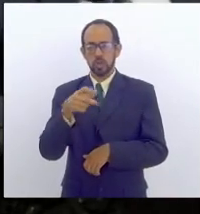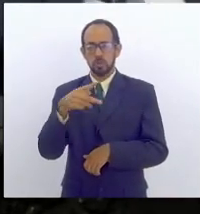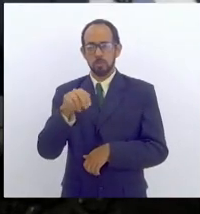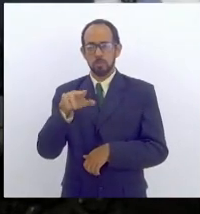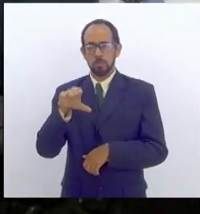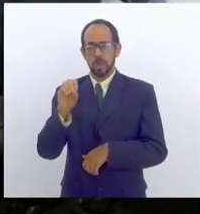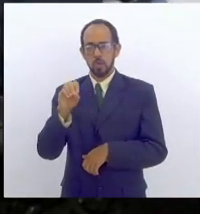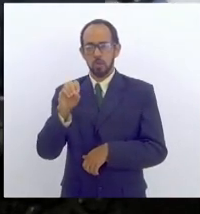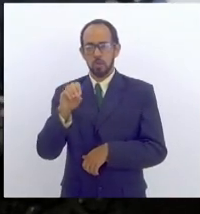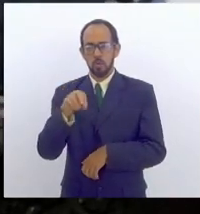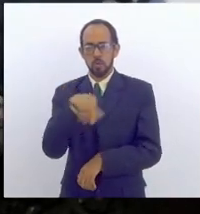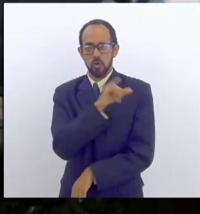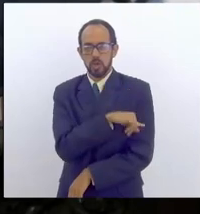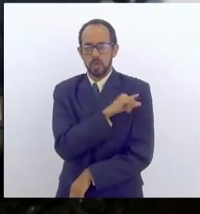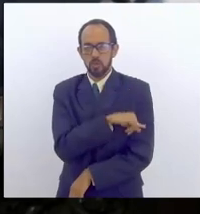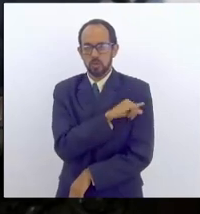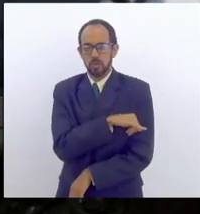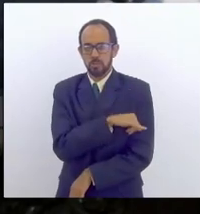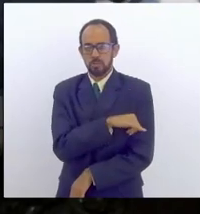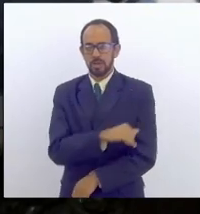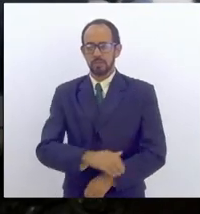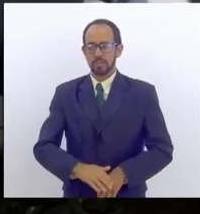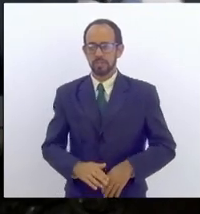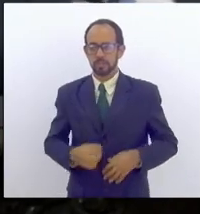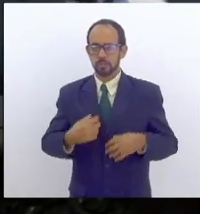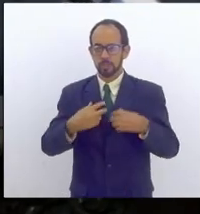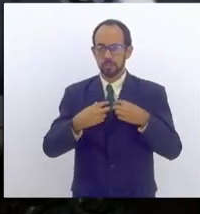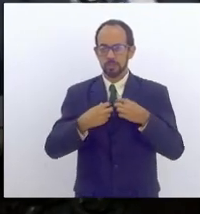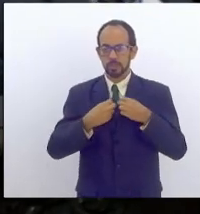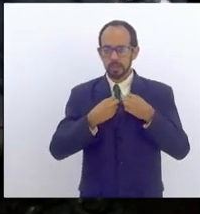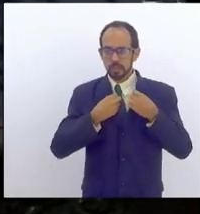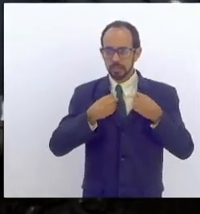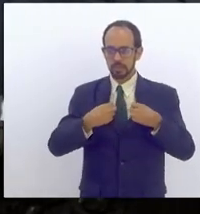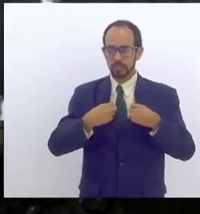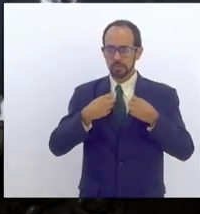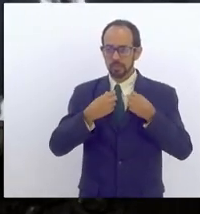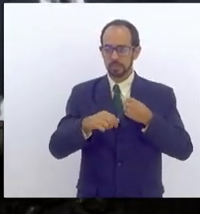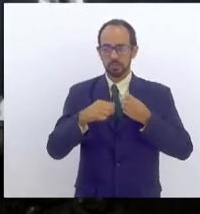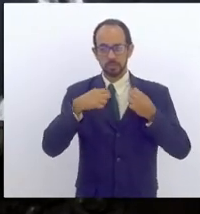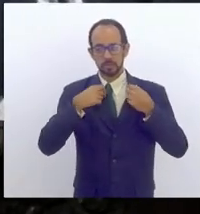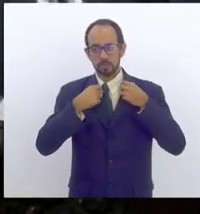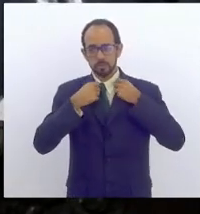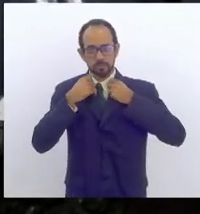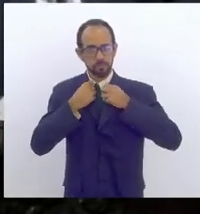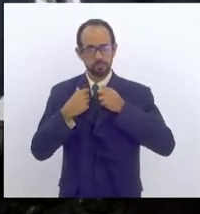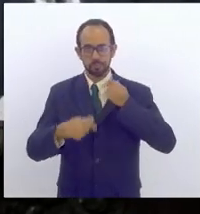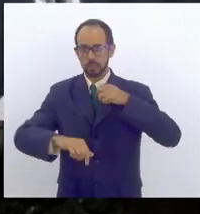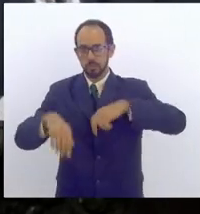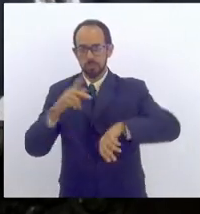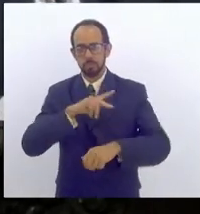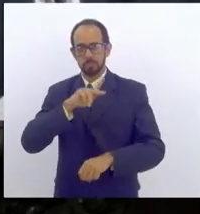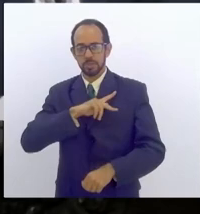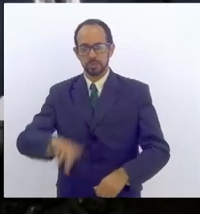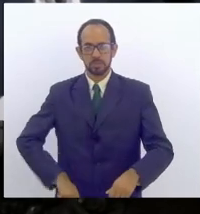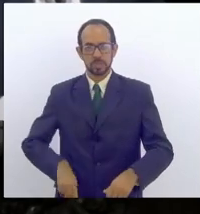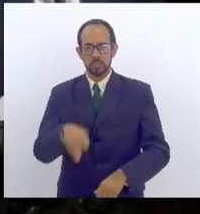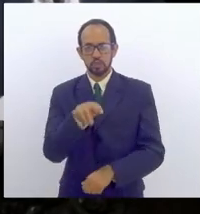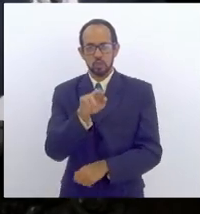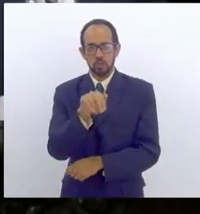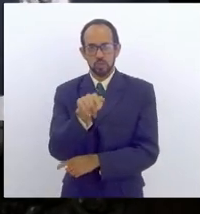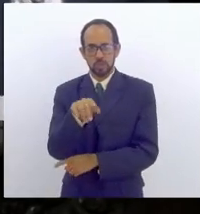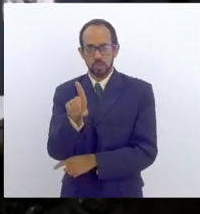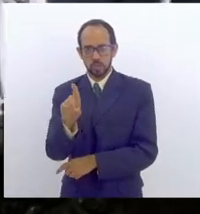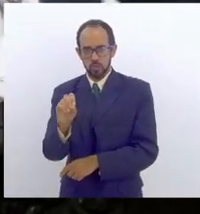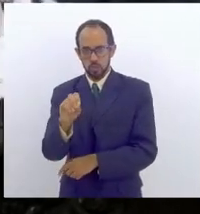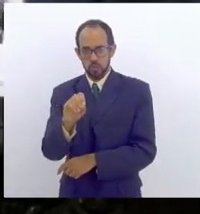os nomes que integram a chapa. Presidente, Rodrigo Bacelar, PL. Primeiro